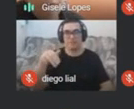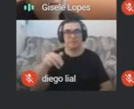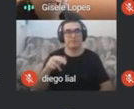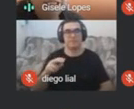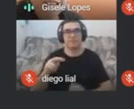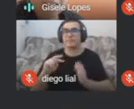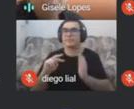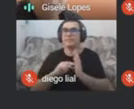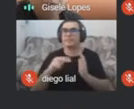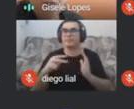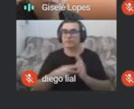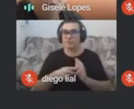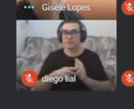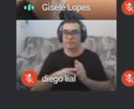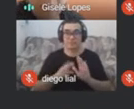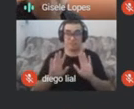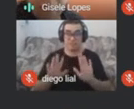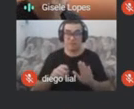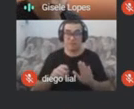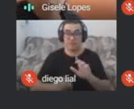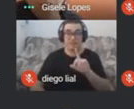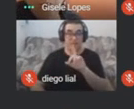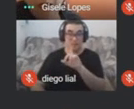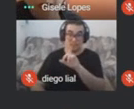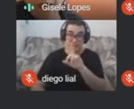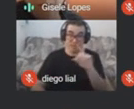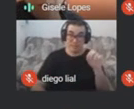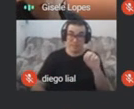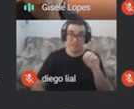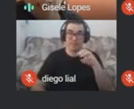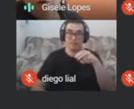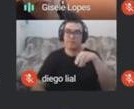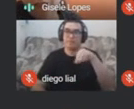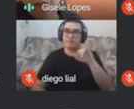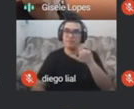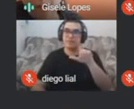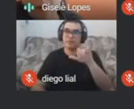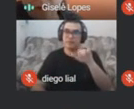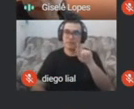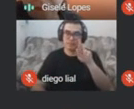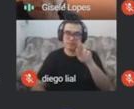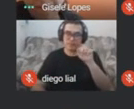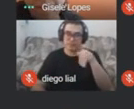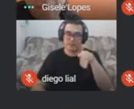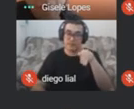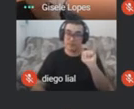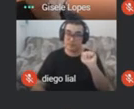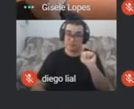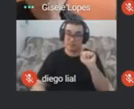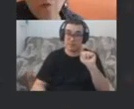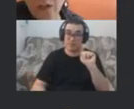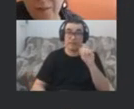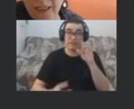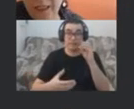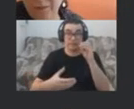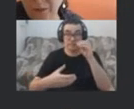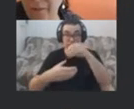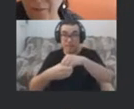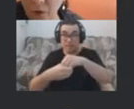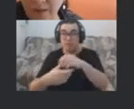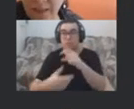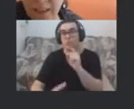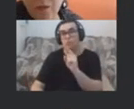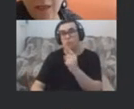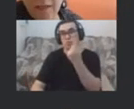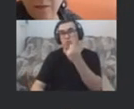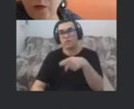Significa 100 miligramas do elemento por quilograma de amostra, ou 100